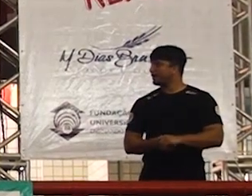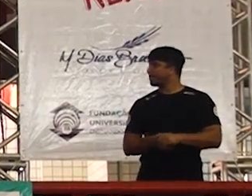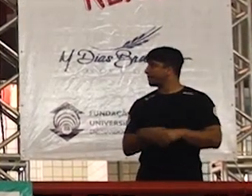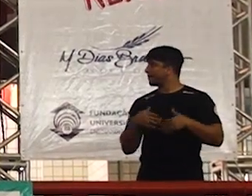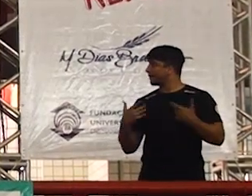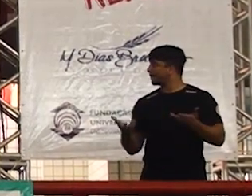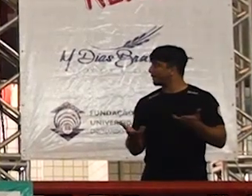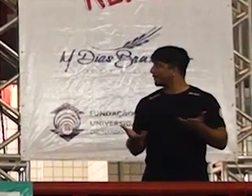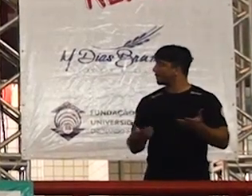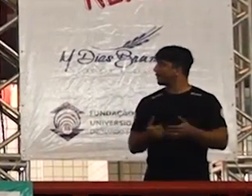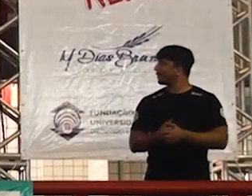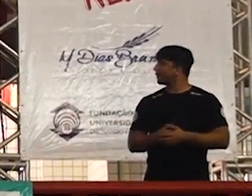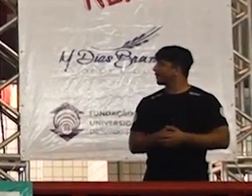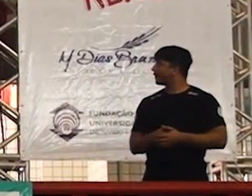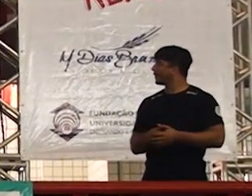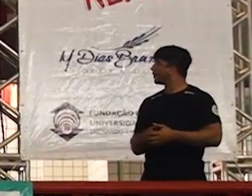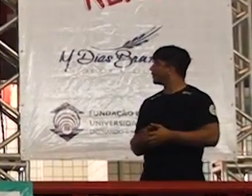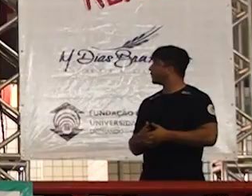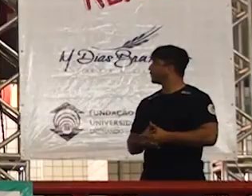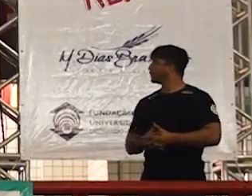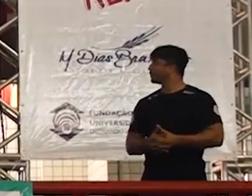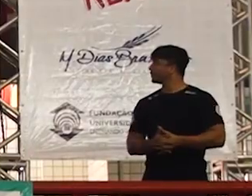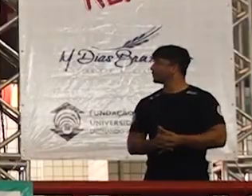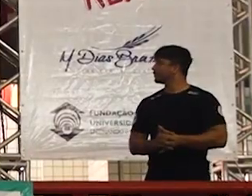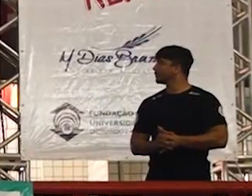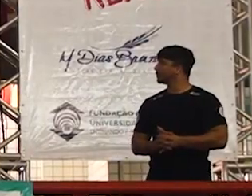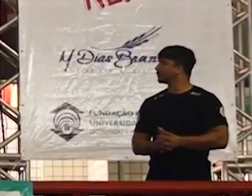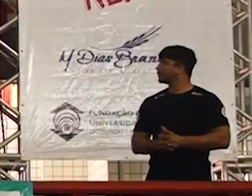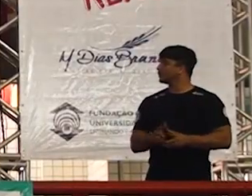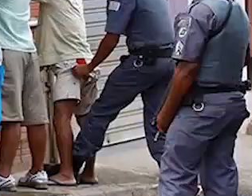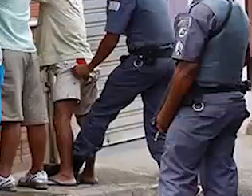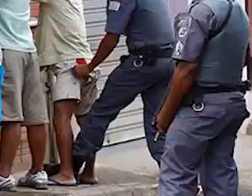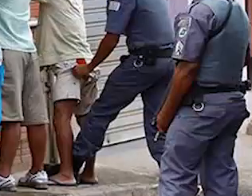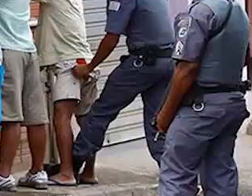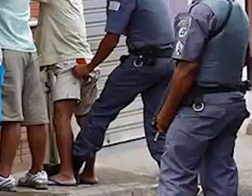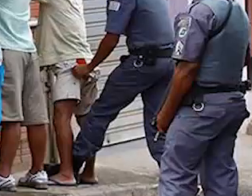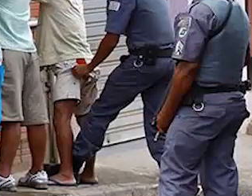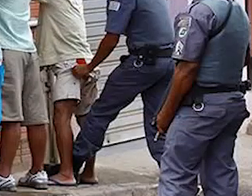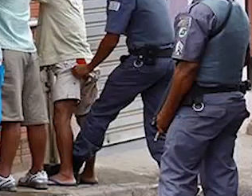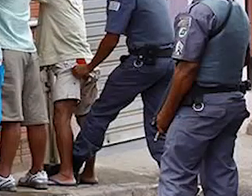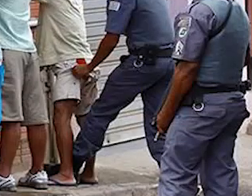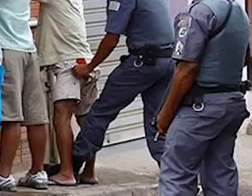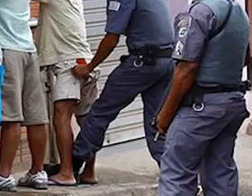E aí, vamos para o ano de 2003.